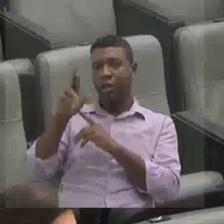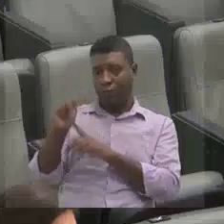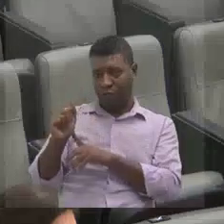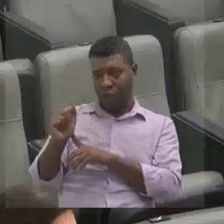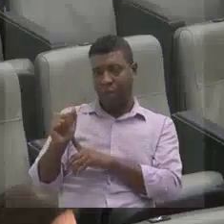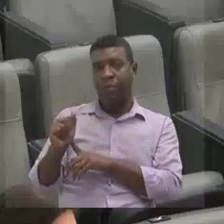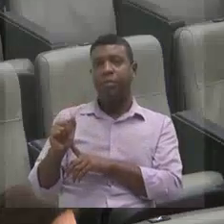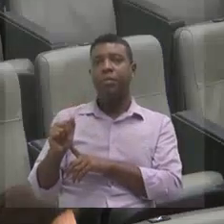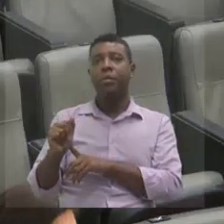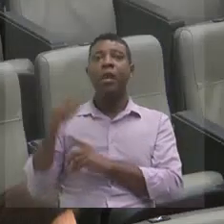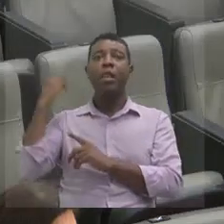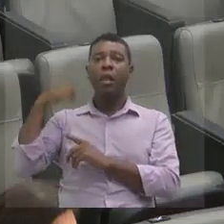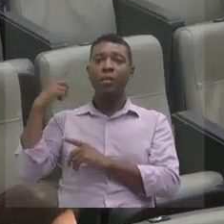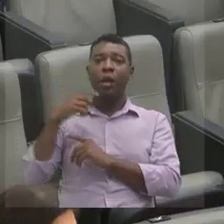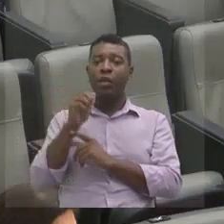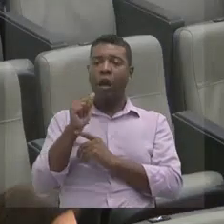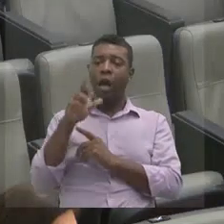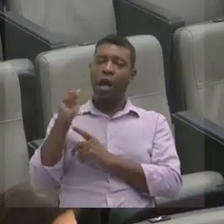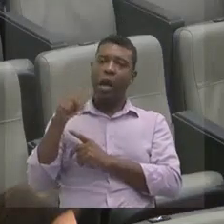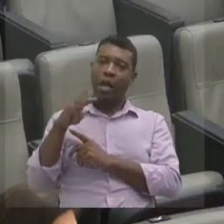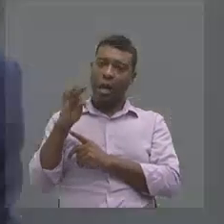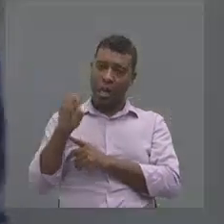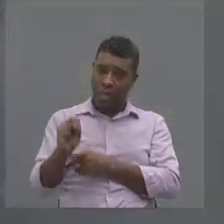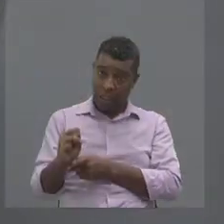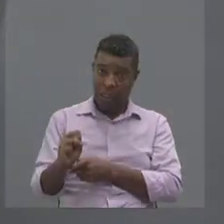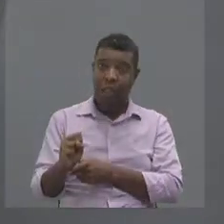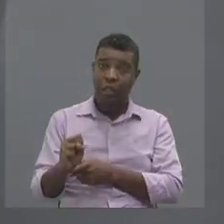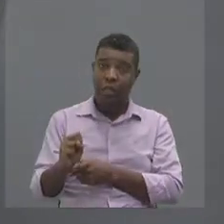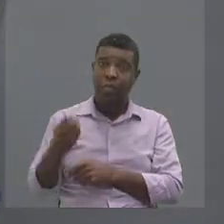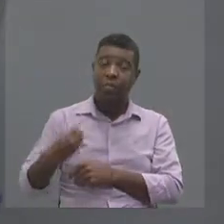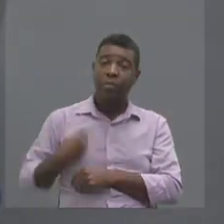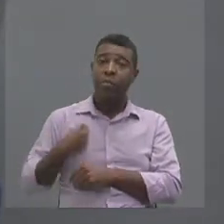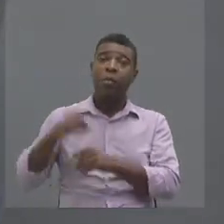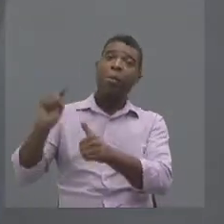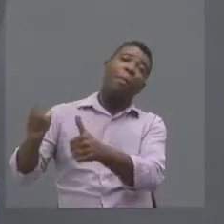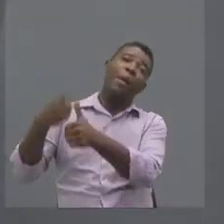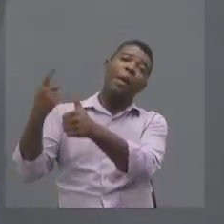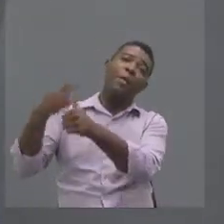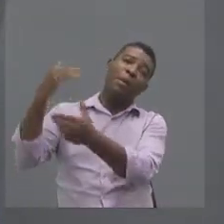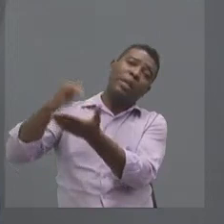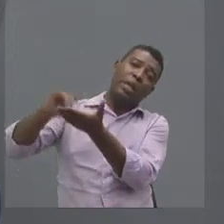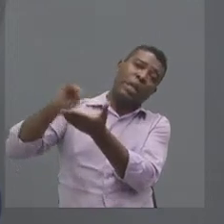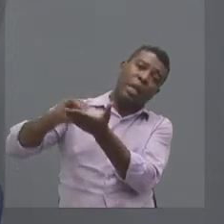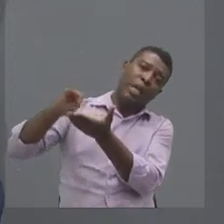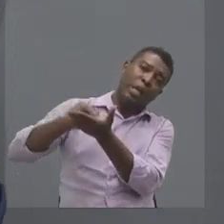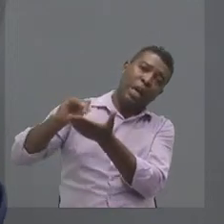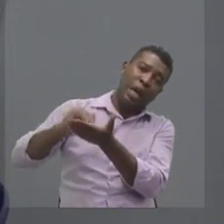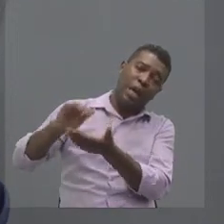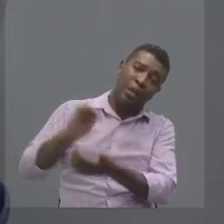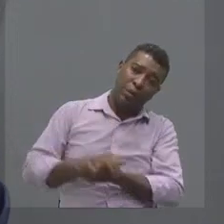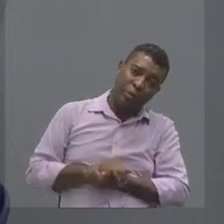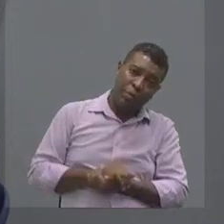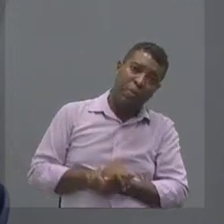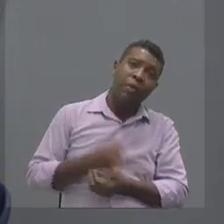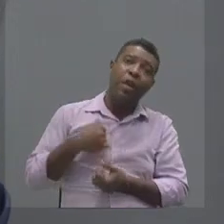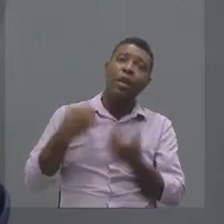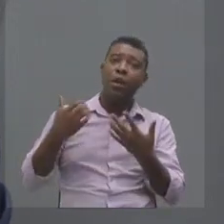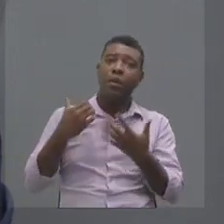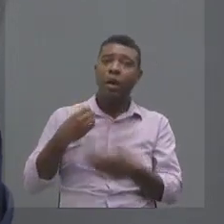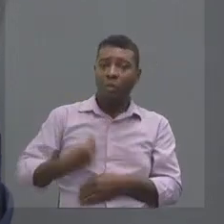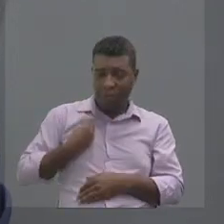Deputado Arantes que tá aí ó nosso primeiro secretário e eu quero registrar a presença